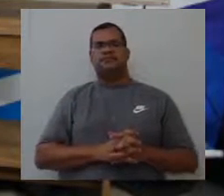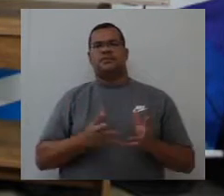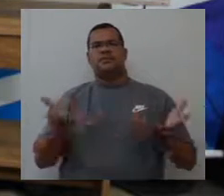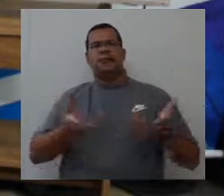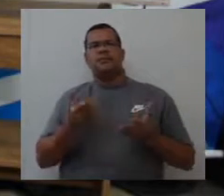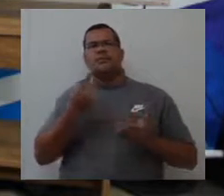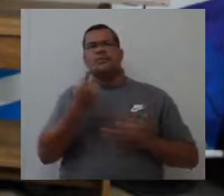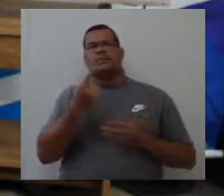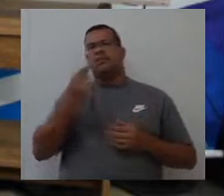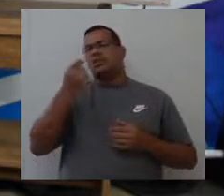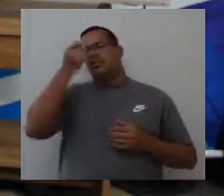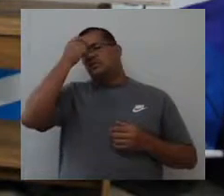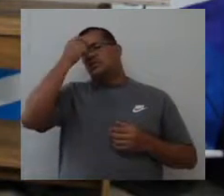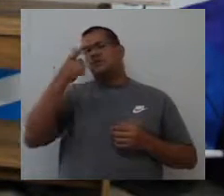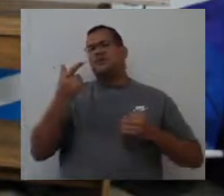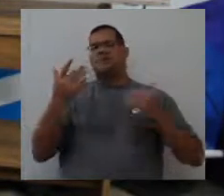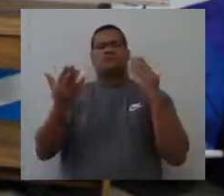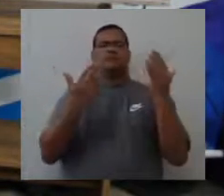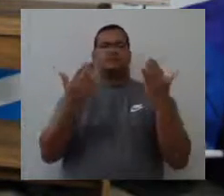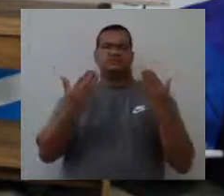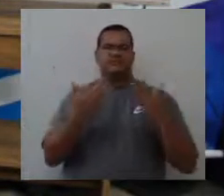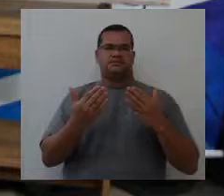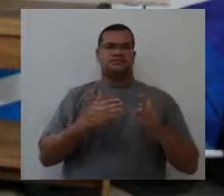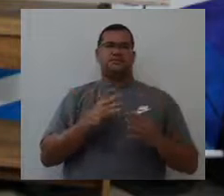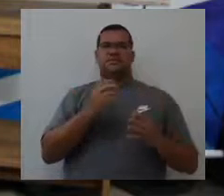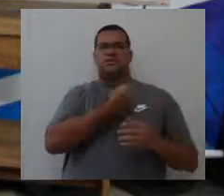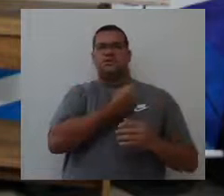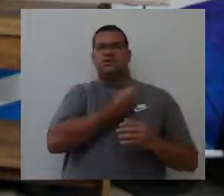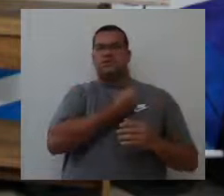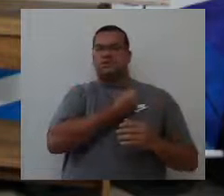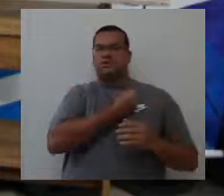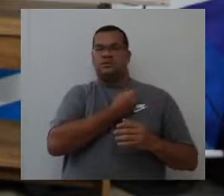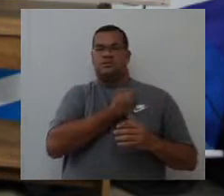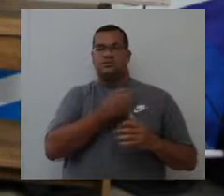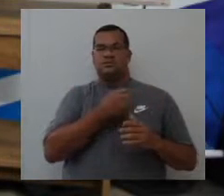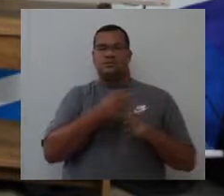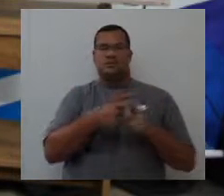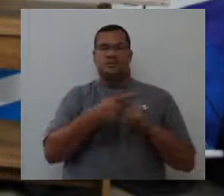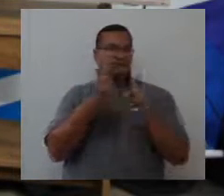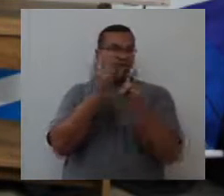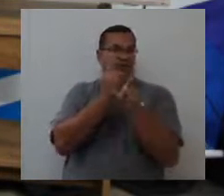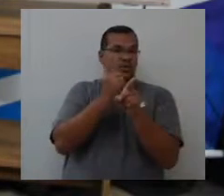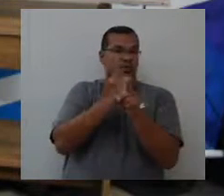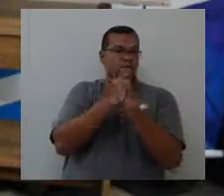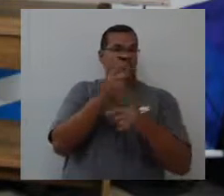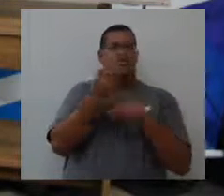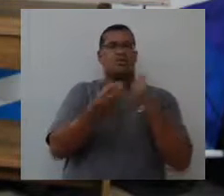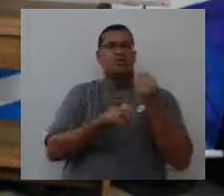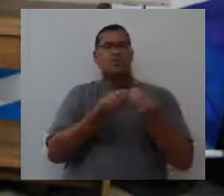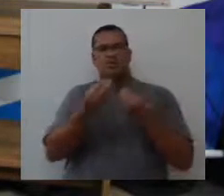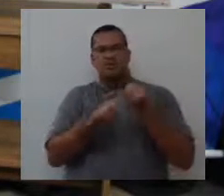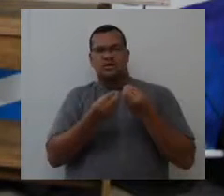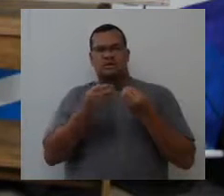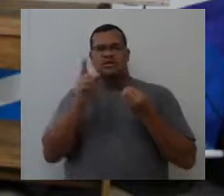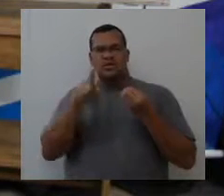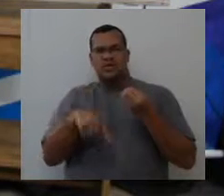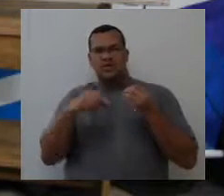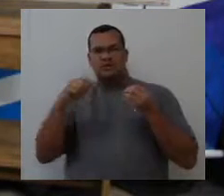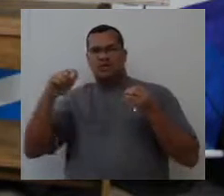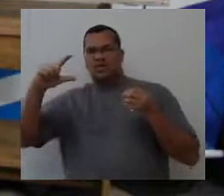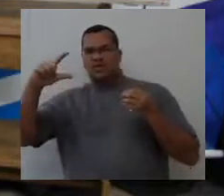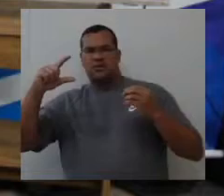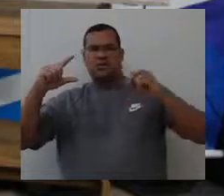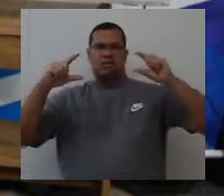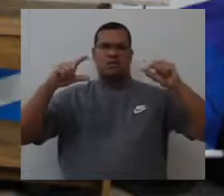ideia massa e comparar dois números para encontrar o quanto que um é maior